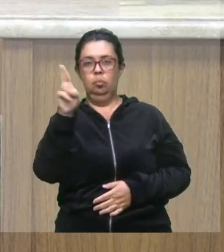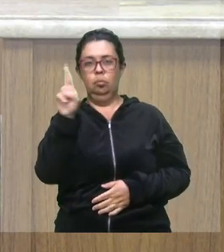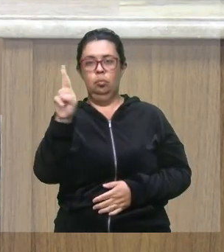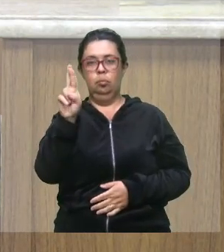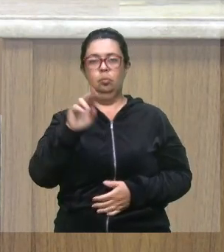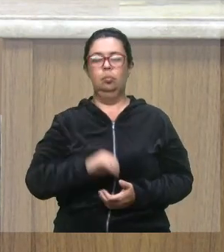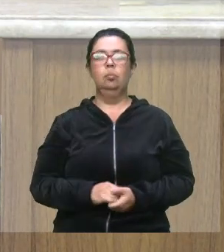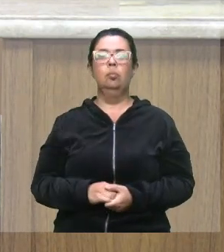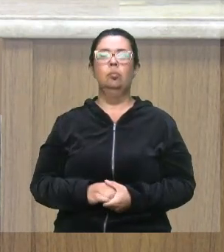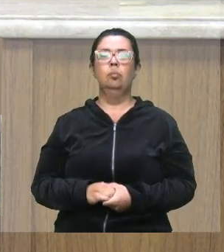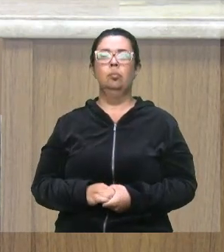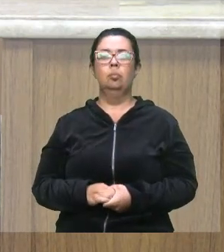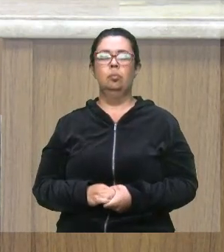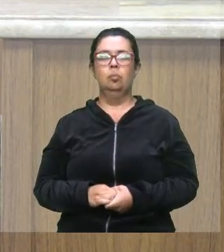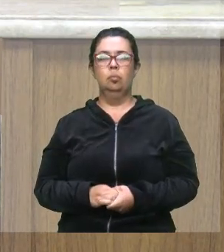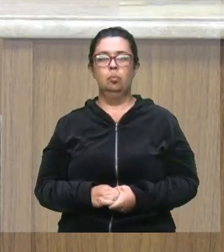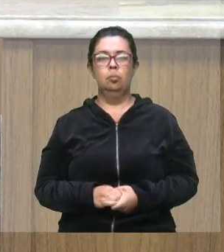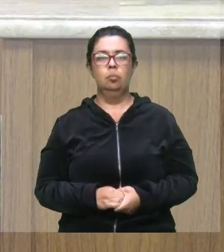R$ 131.042.48.